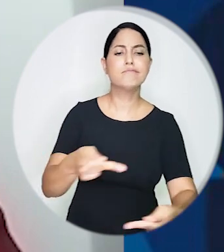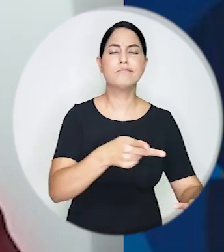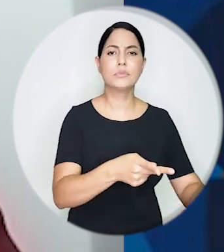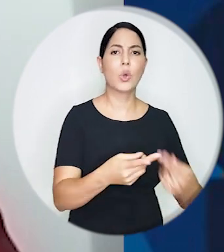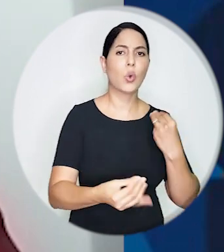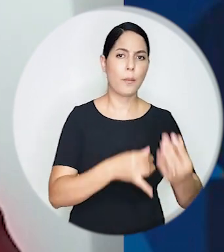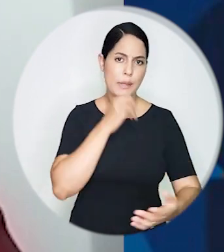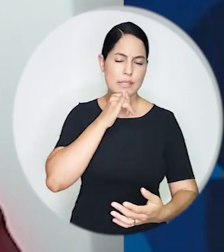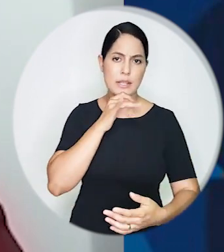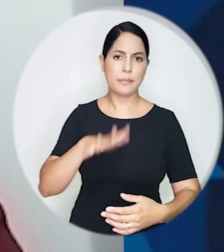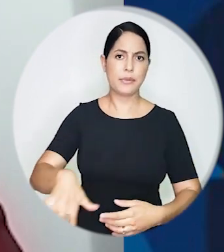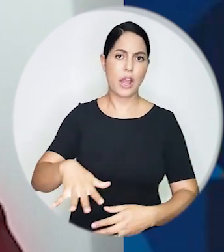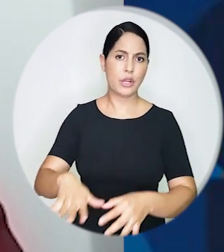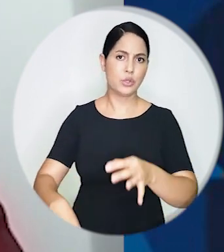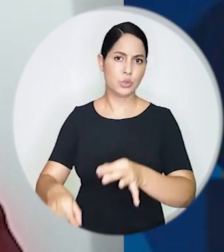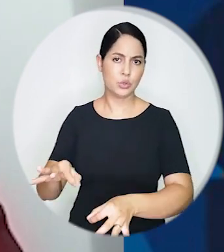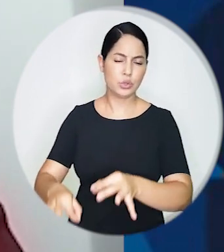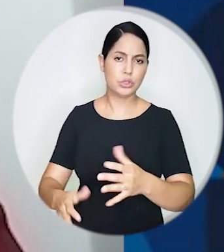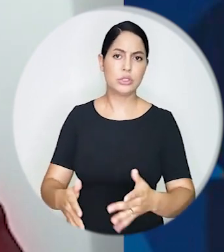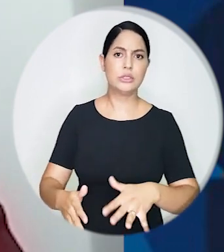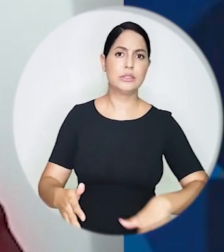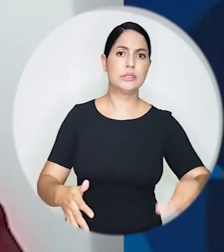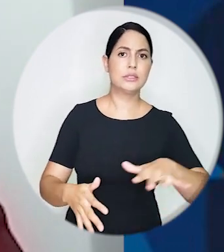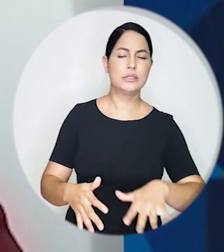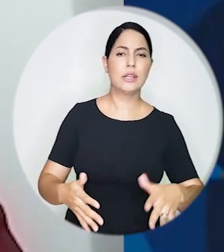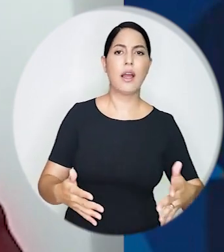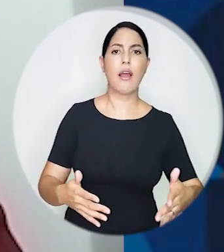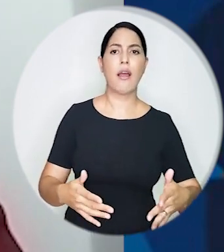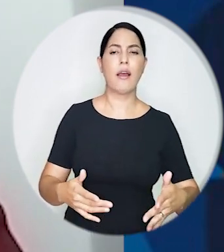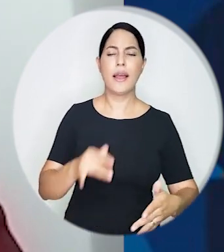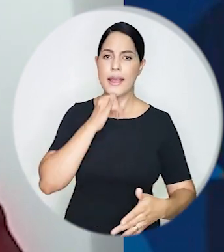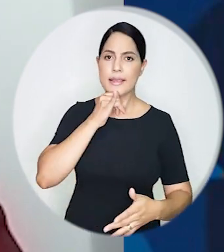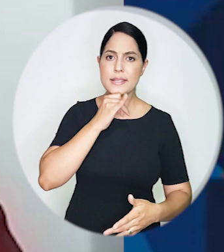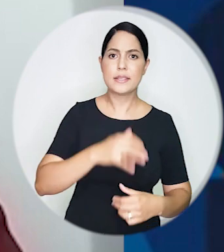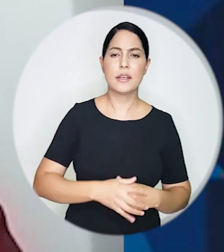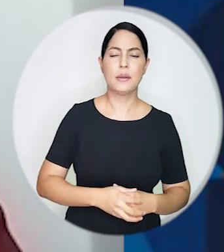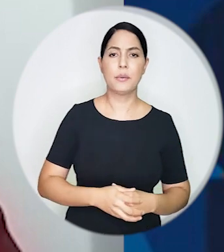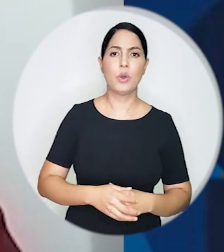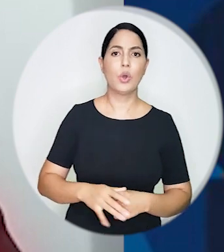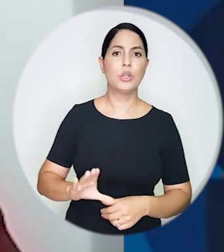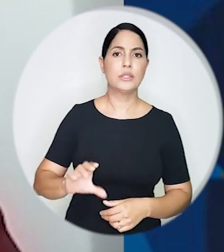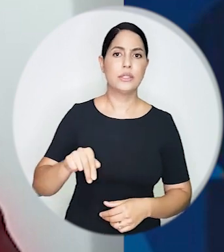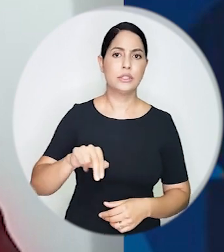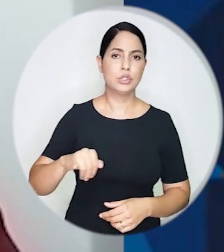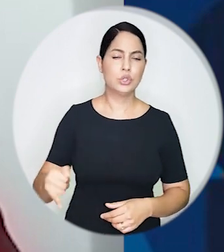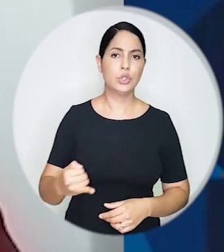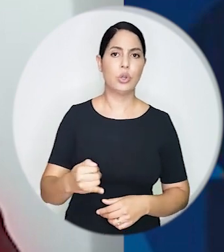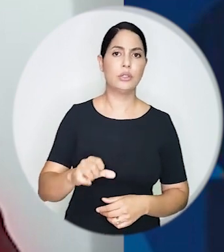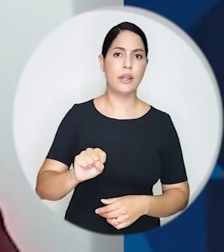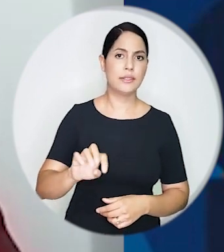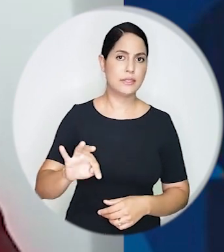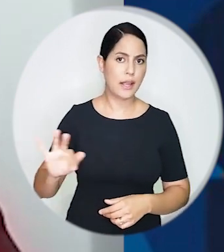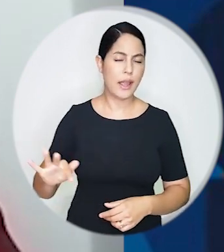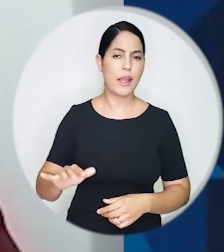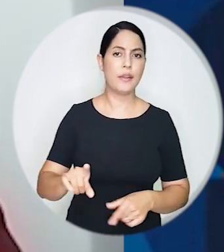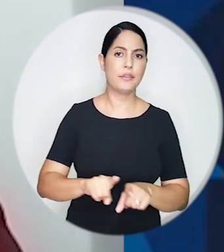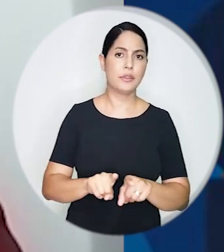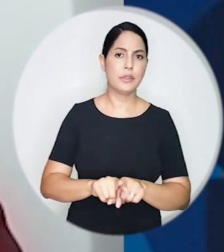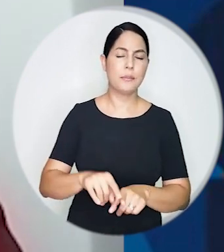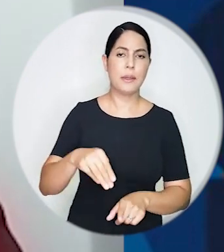justiça quanto do legislativo. Já houve visita ao Conselho Nacional de Justiça, ao STF, ao Ministério Público